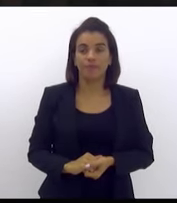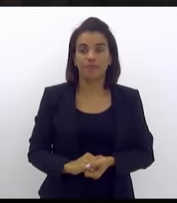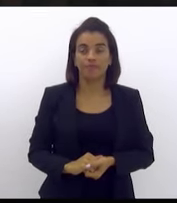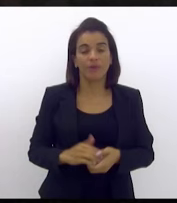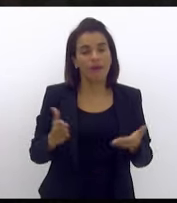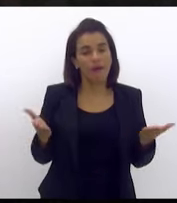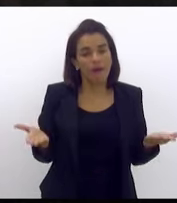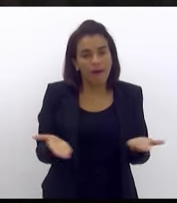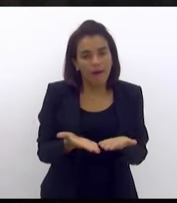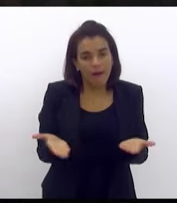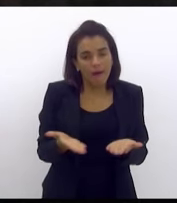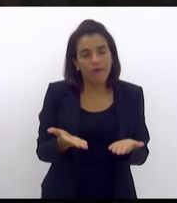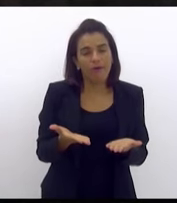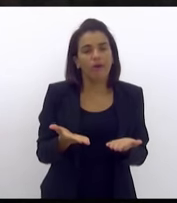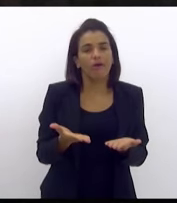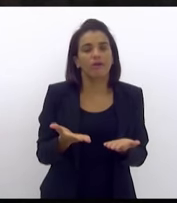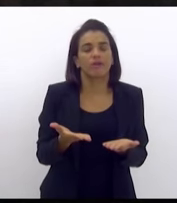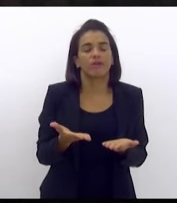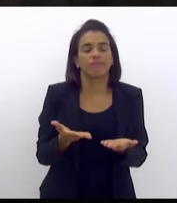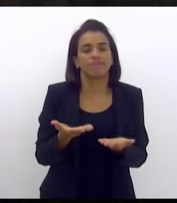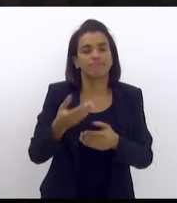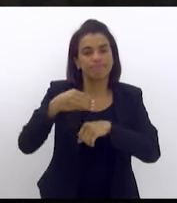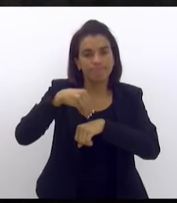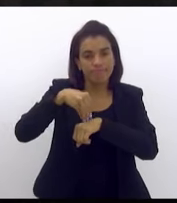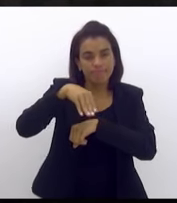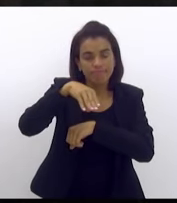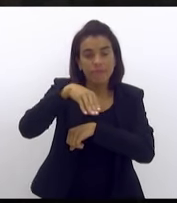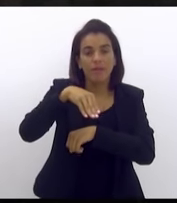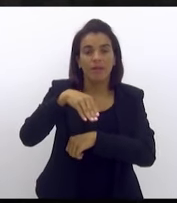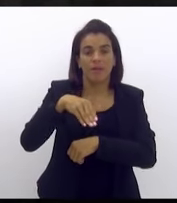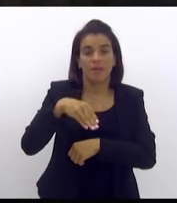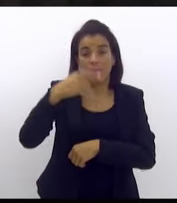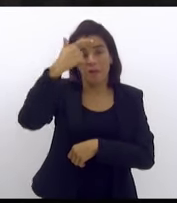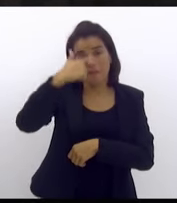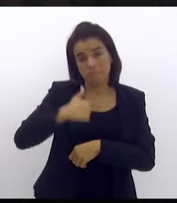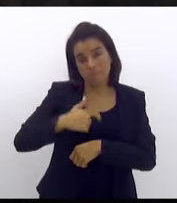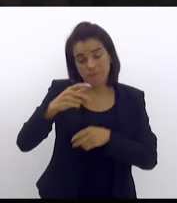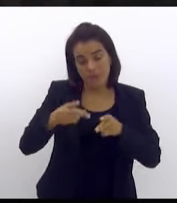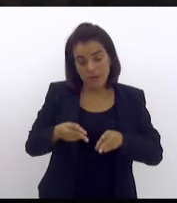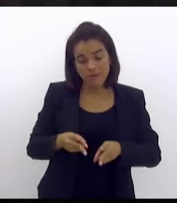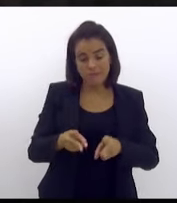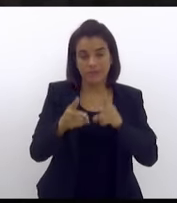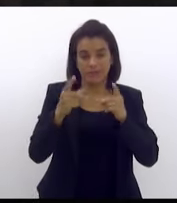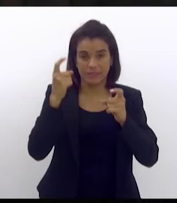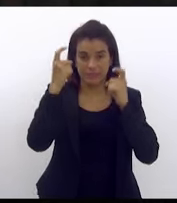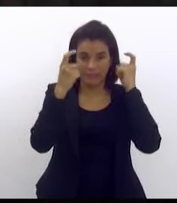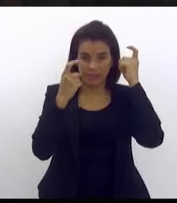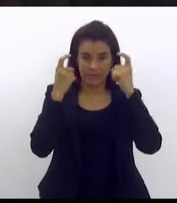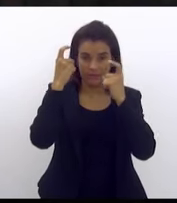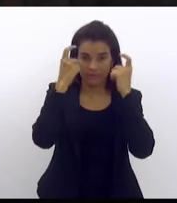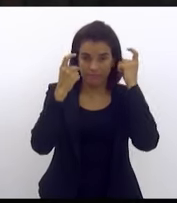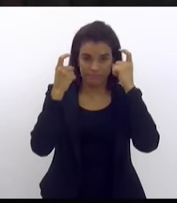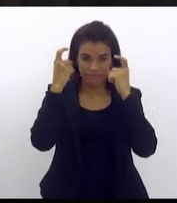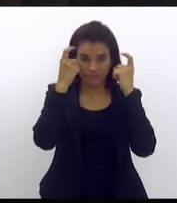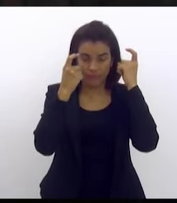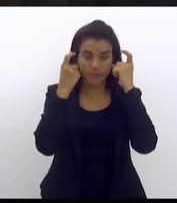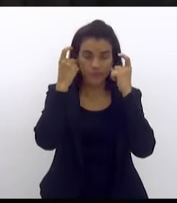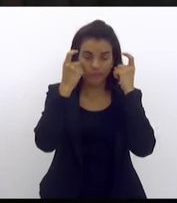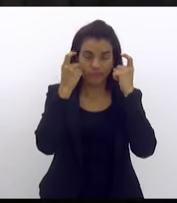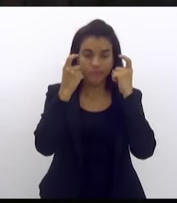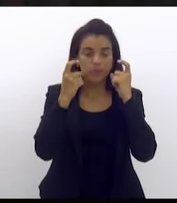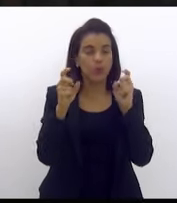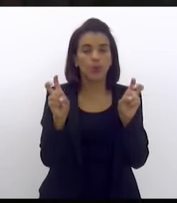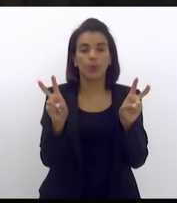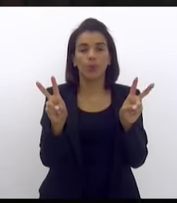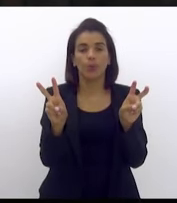queria dizer da minha continuada preocupação com o